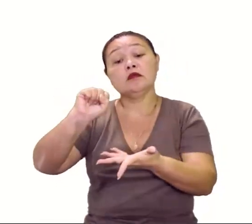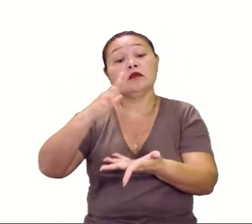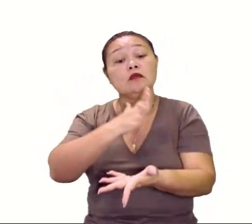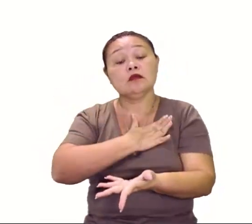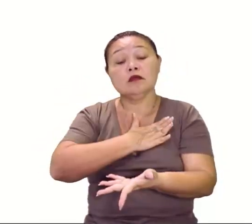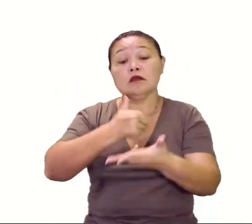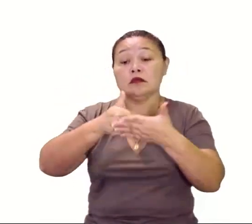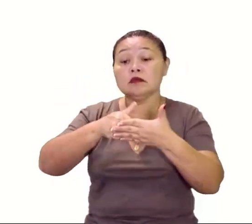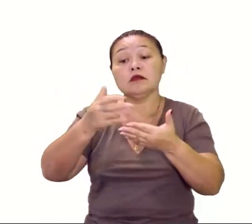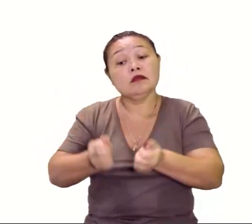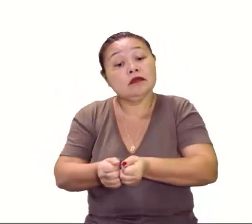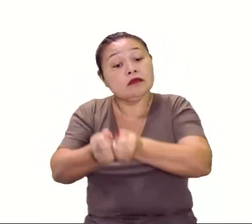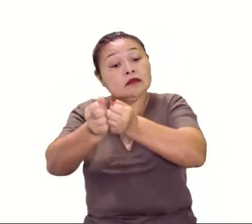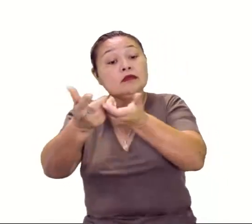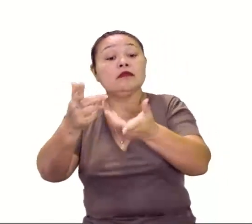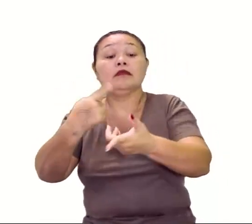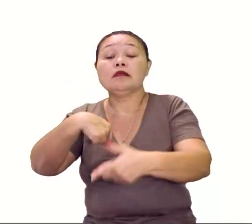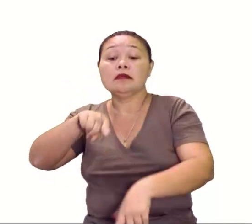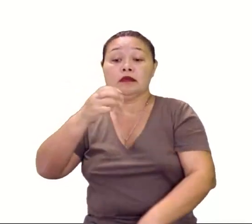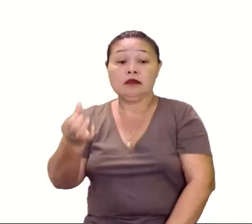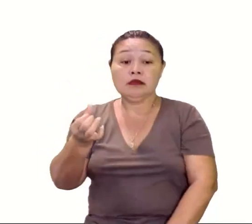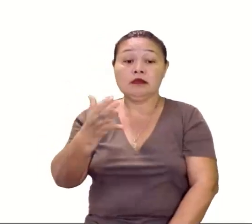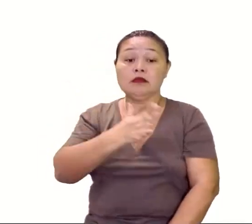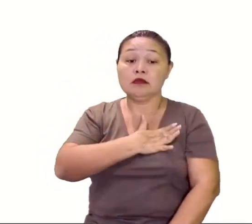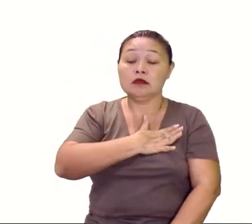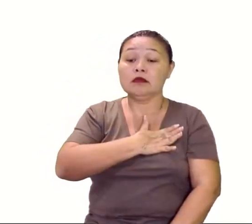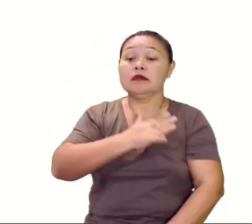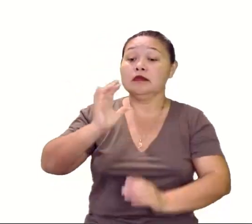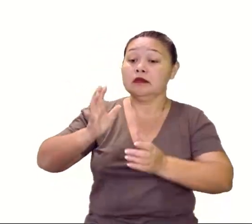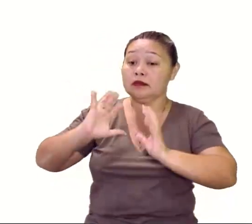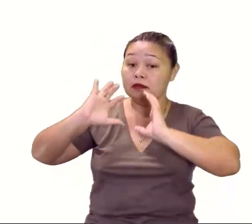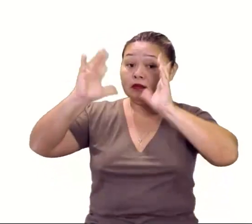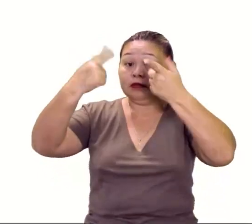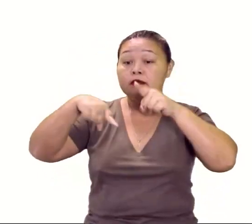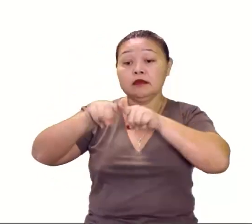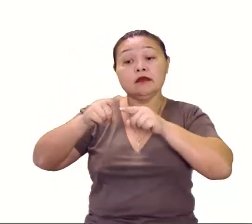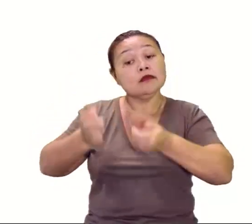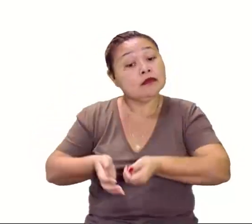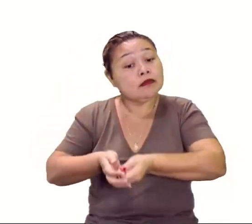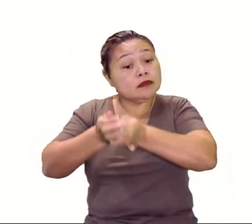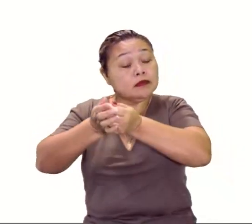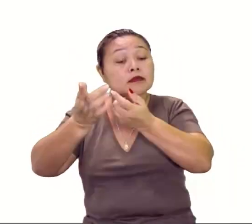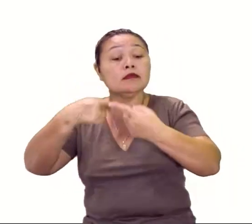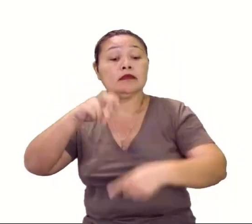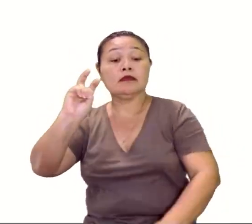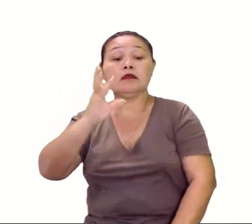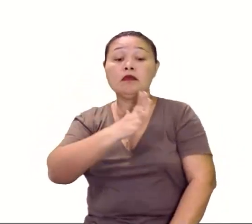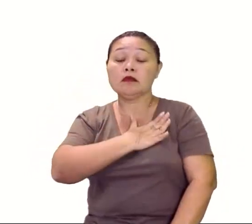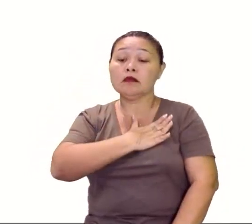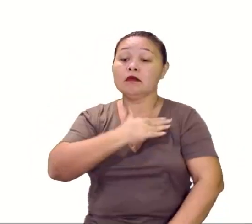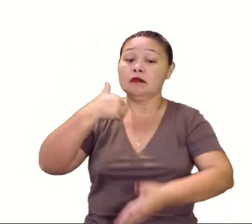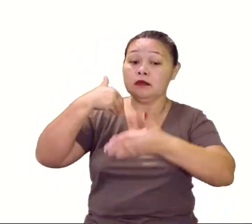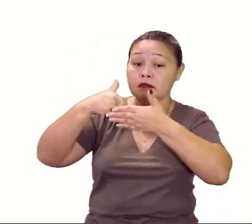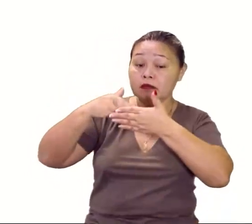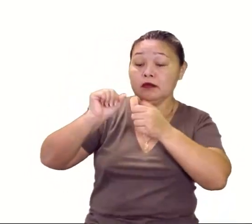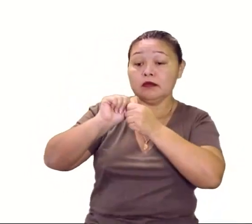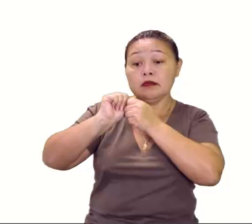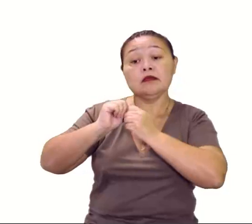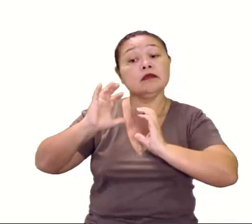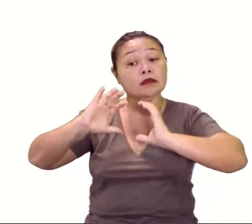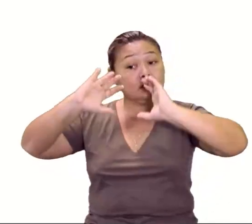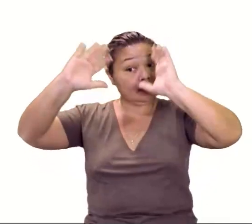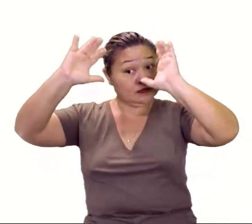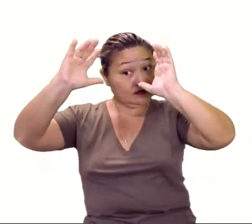8 gostam de futebol e vôlei, 6 gostam de basquete e vôlei, 5 gostam de futebol